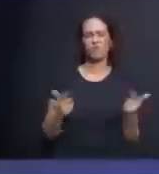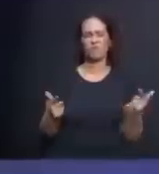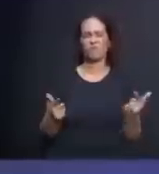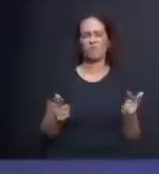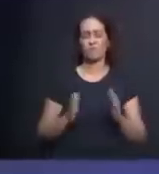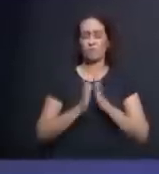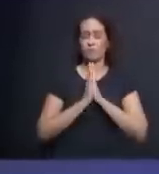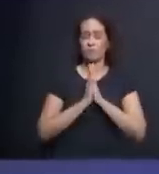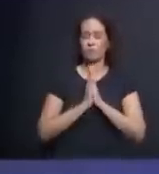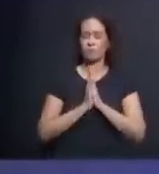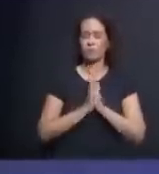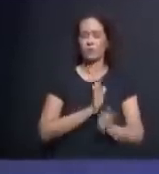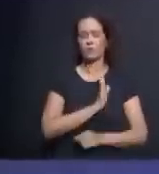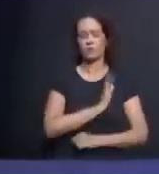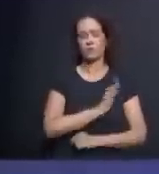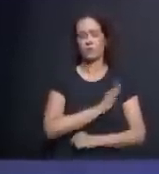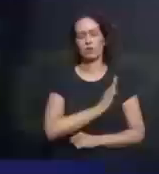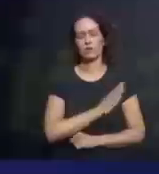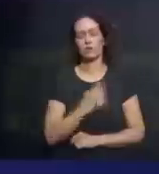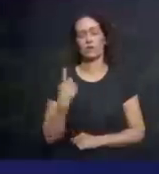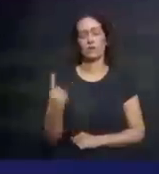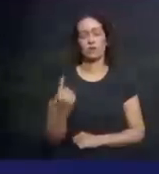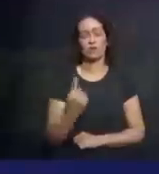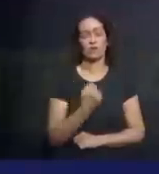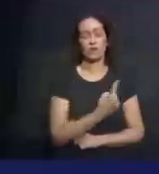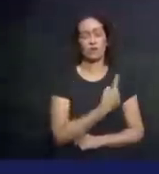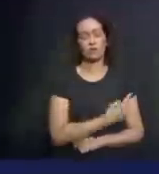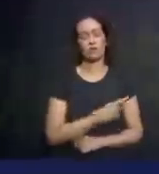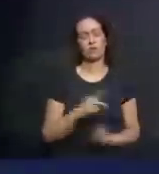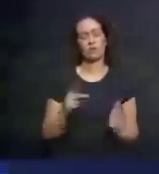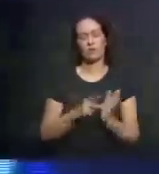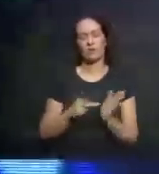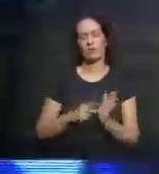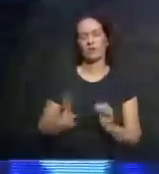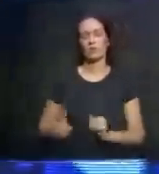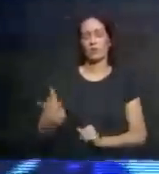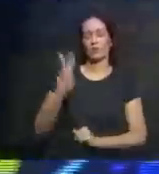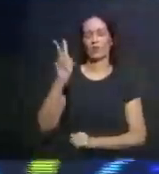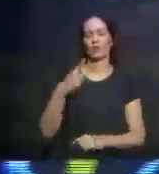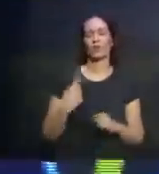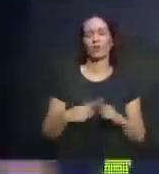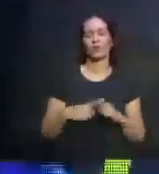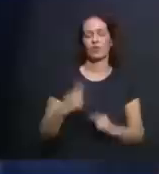no coração de cada um deles, Deus, o verdadeiro valor, porque